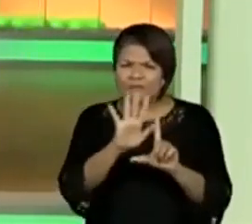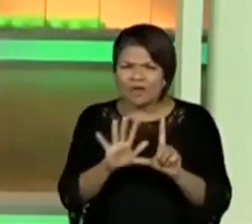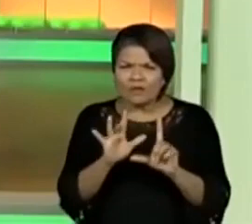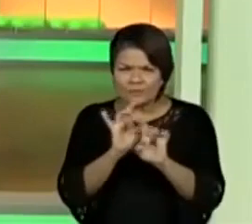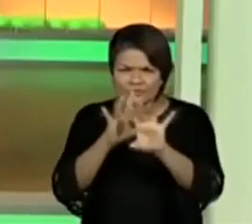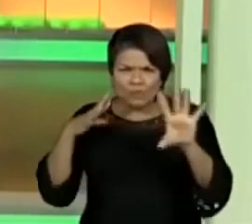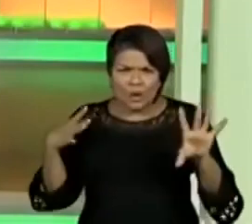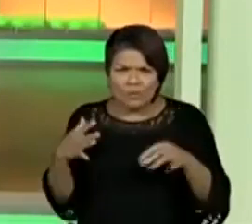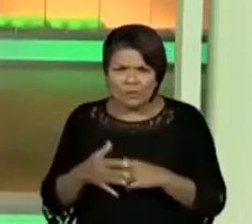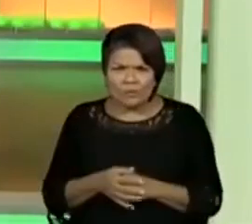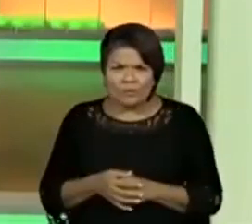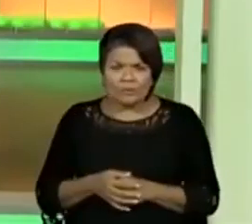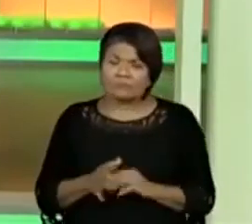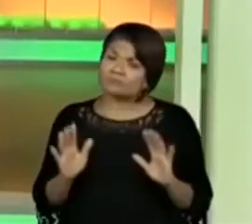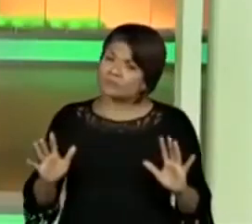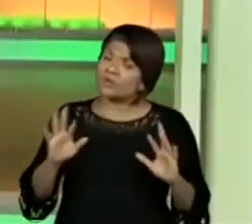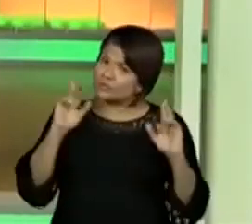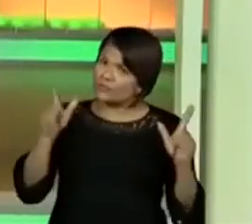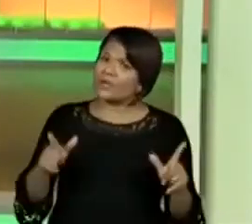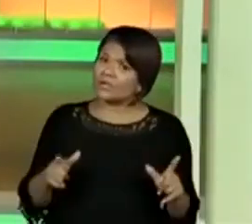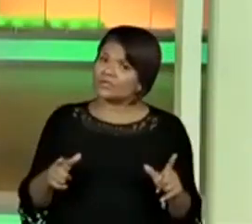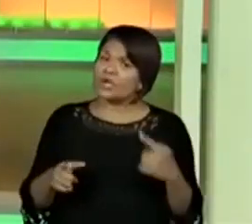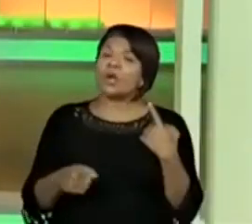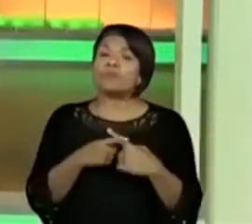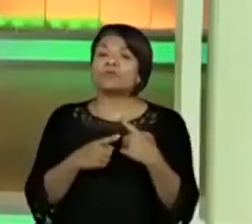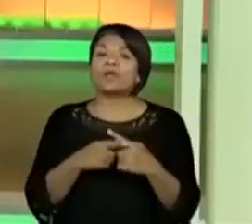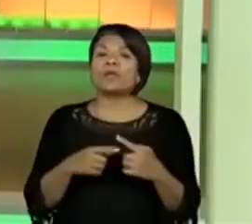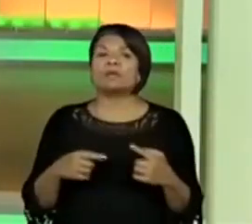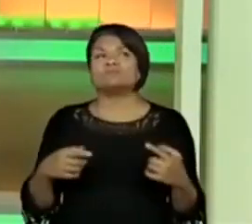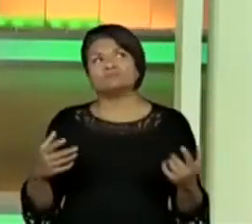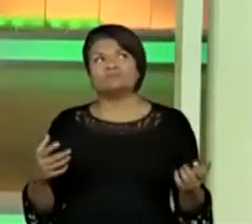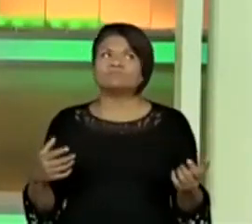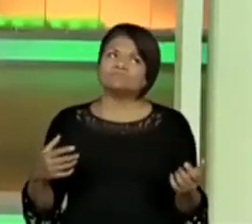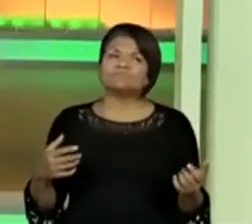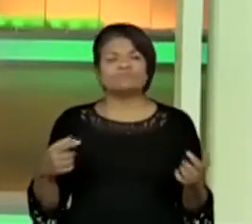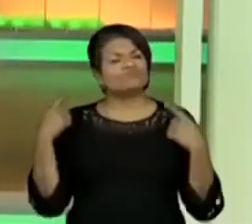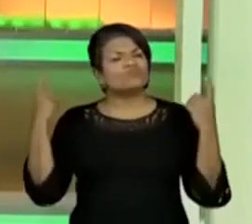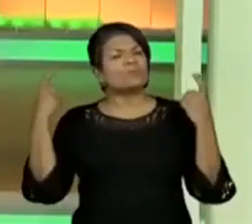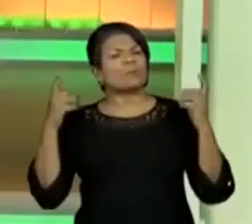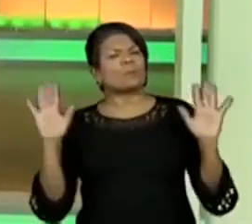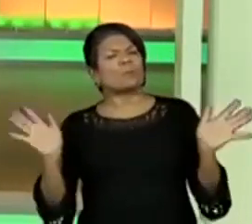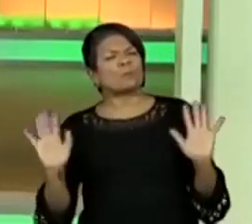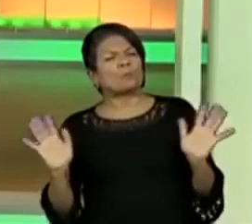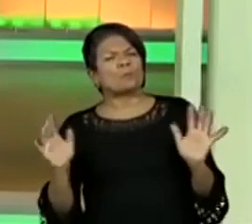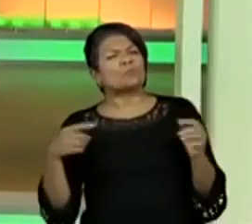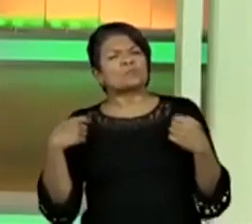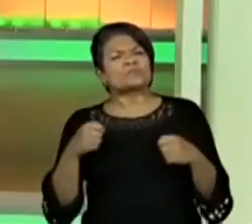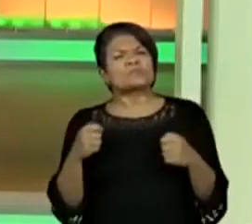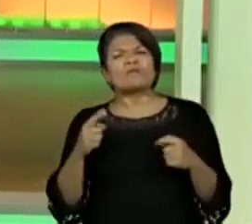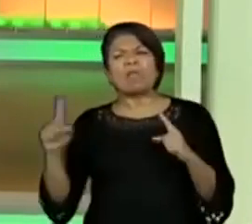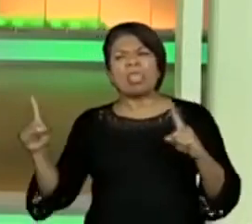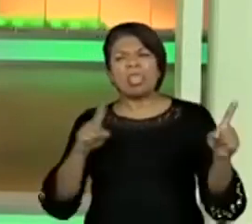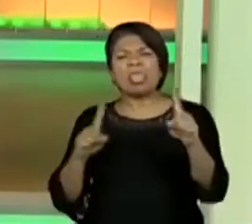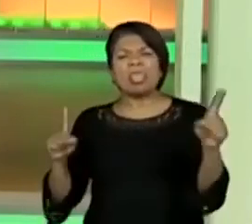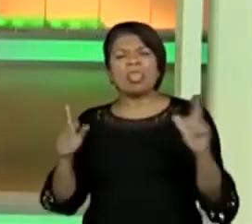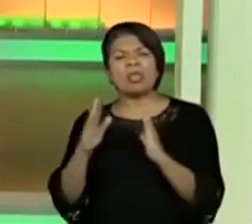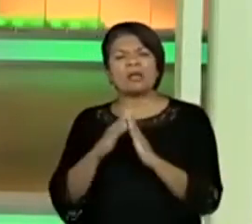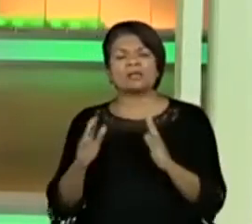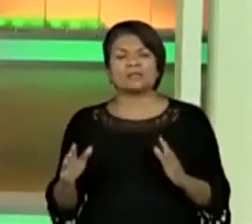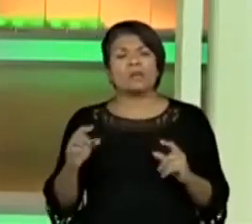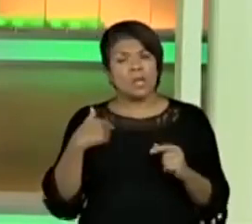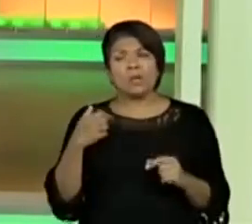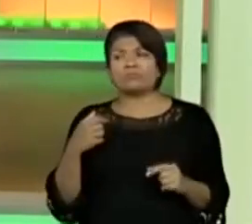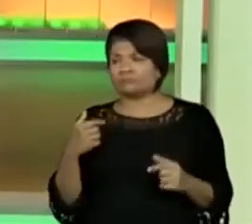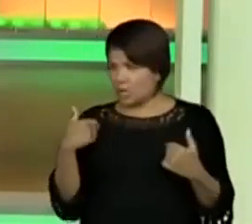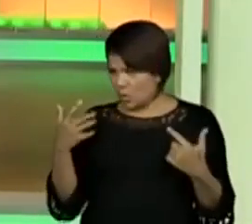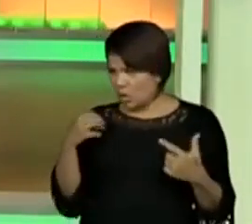que era diferente. Por quê? Nem todos se preocupavam com essa realidade. Ninguém precisava ficar isolado em casa. A gente podia ir para o zoológico, a gente